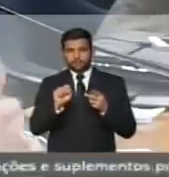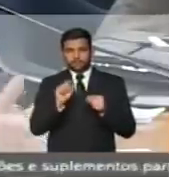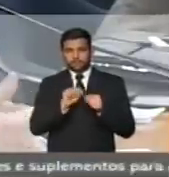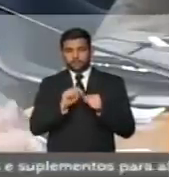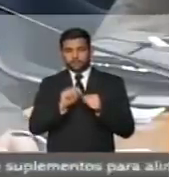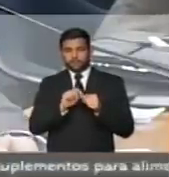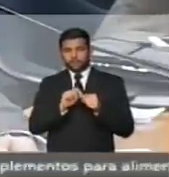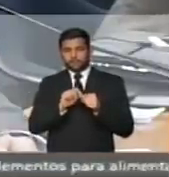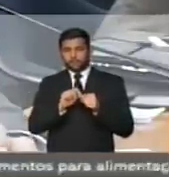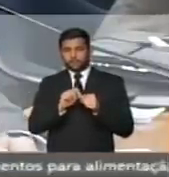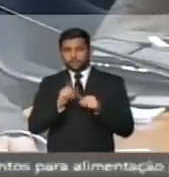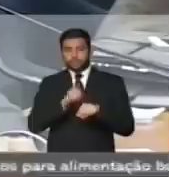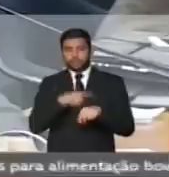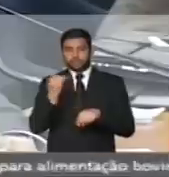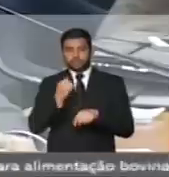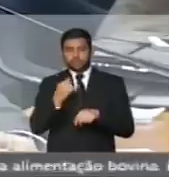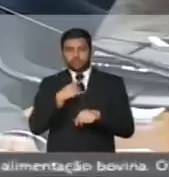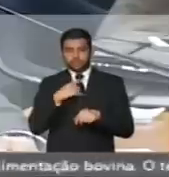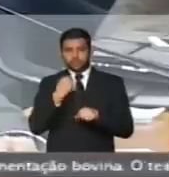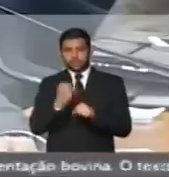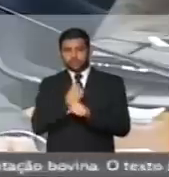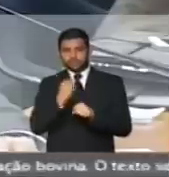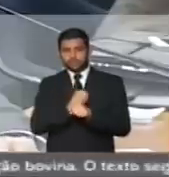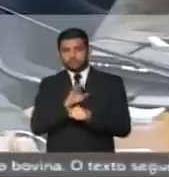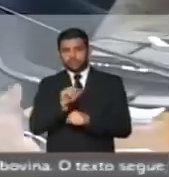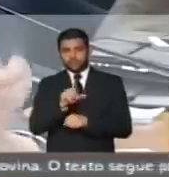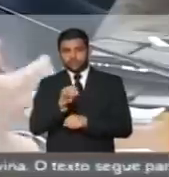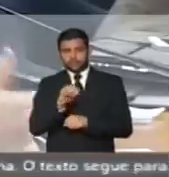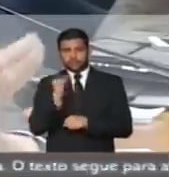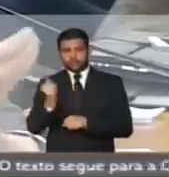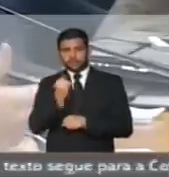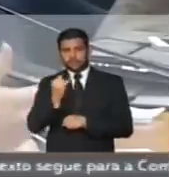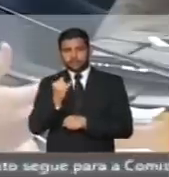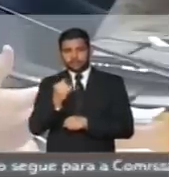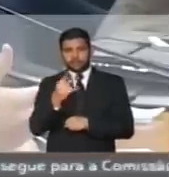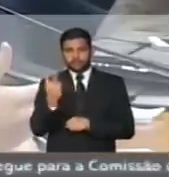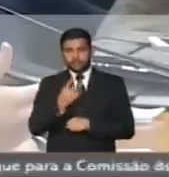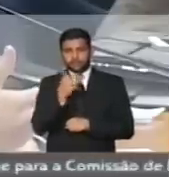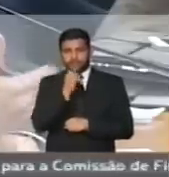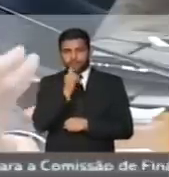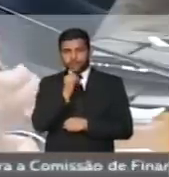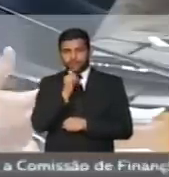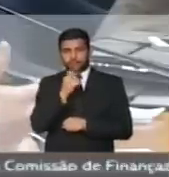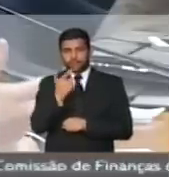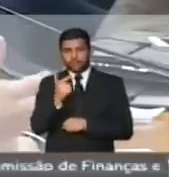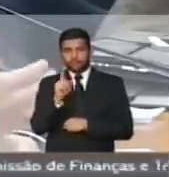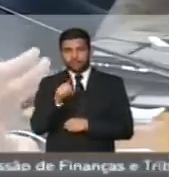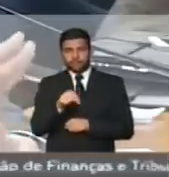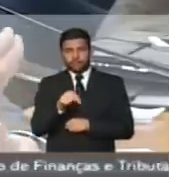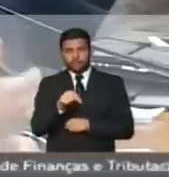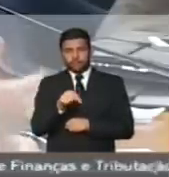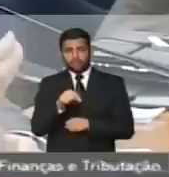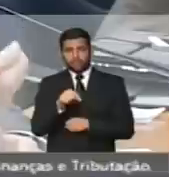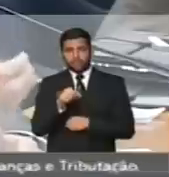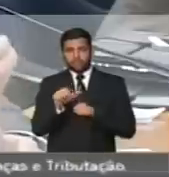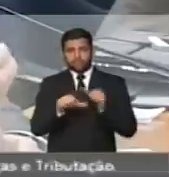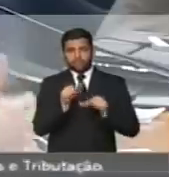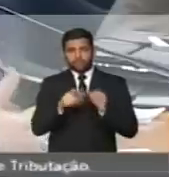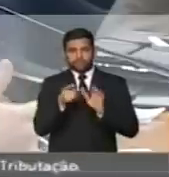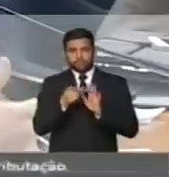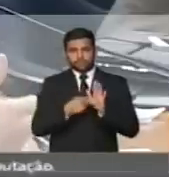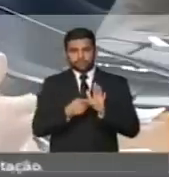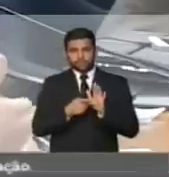fator preponderante para que a usina de Belo Monte saísse do papel, porque o custo de energia não tornava o